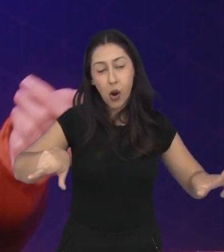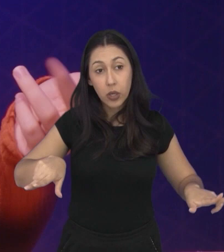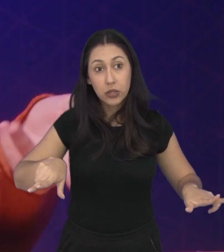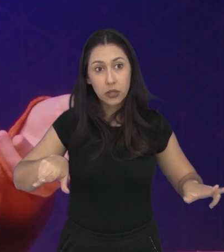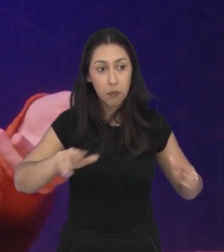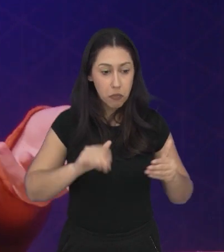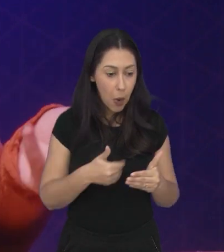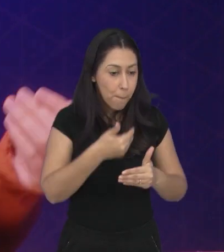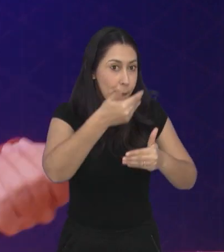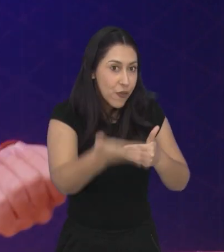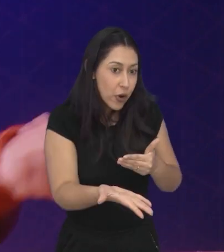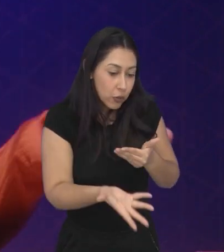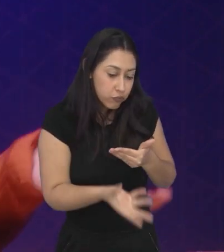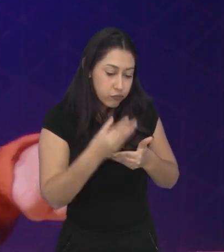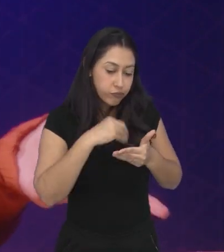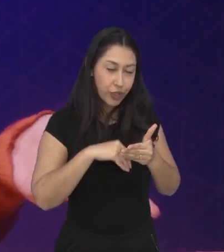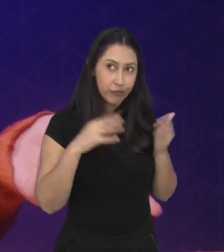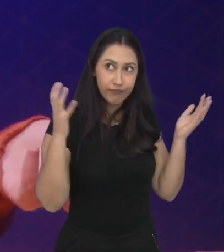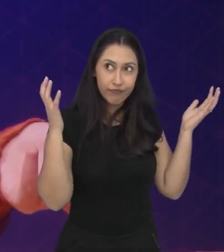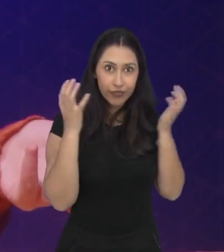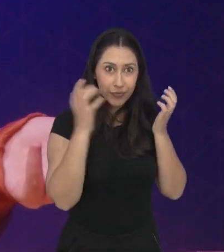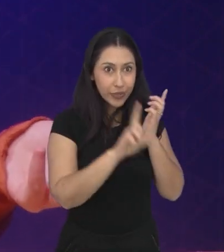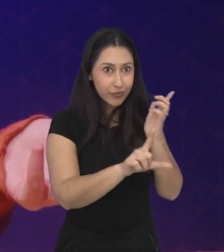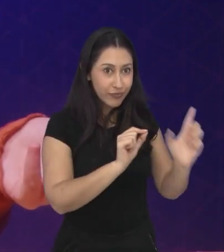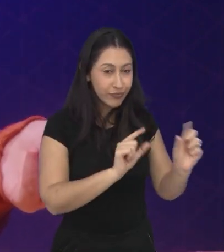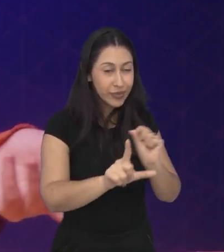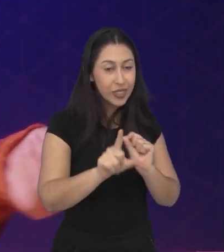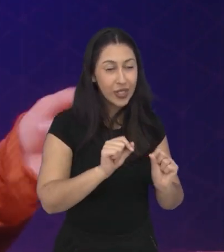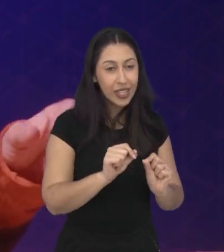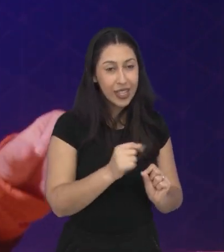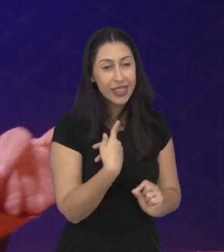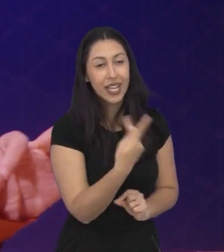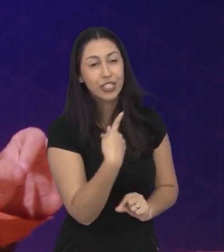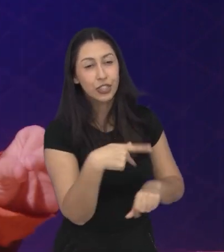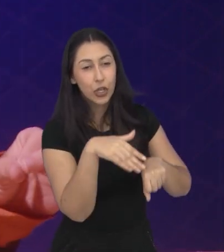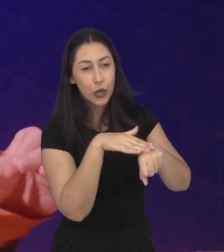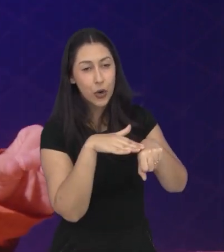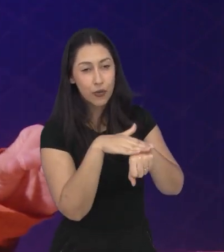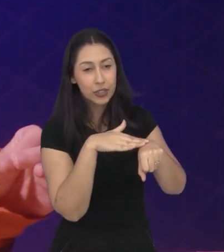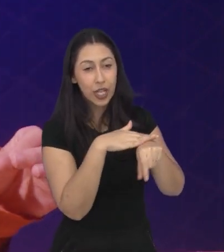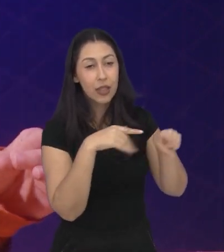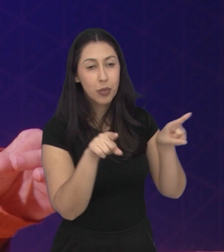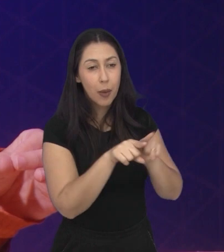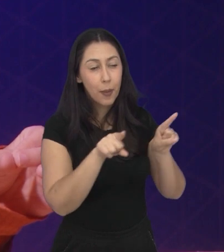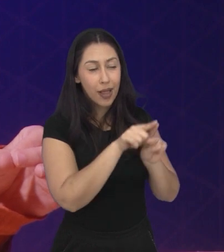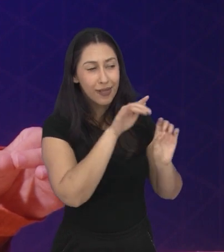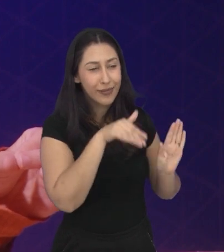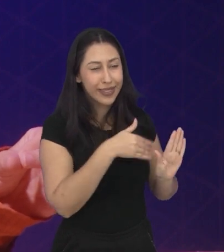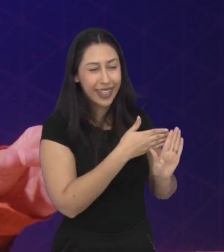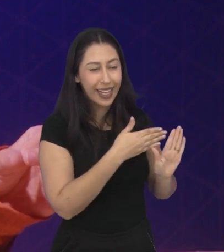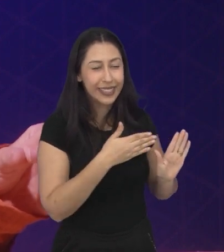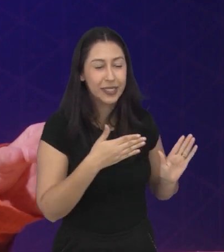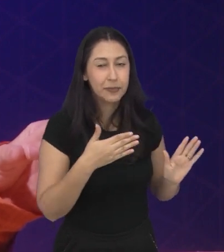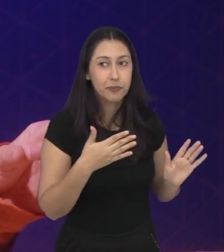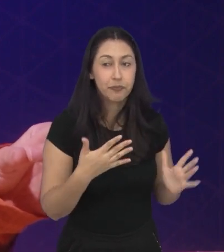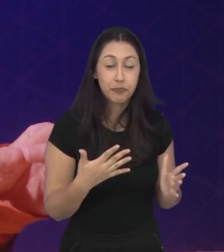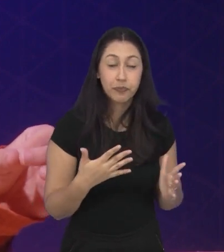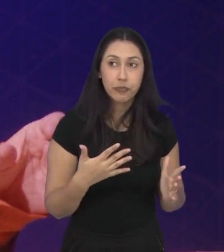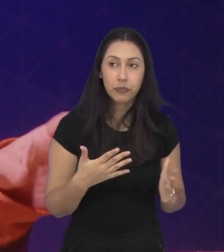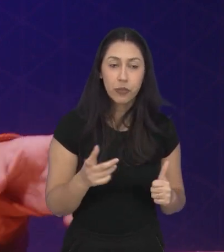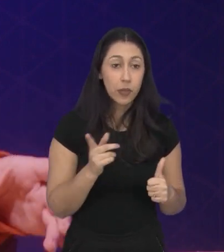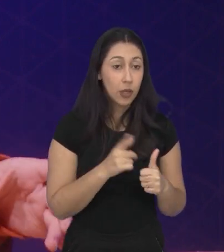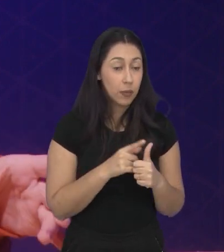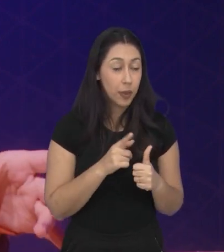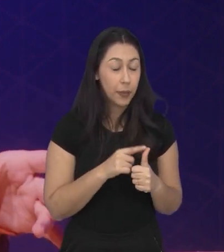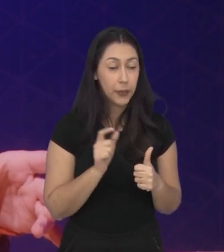fatores externos e internos que influenciam nas nossas escolhas, né, João? A gente estava até falando sobre isso aqui nos bastidores, e